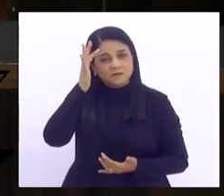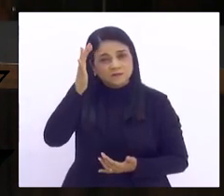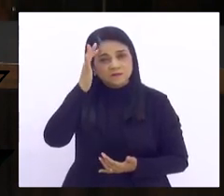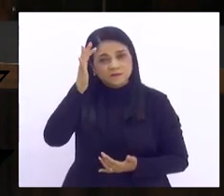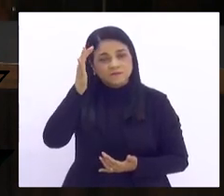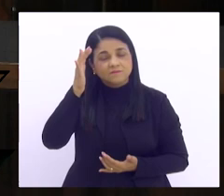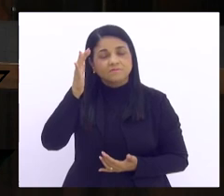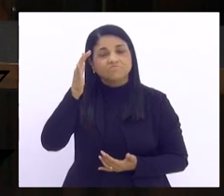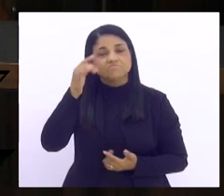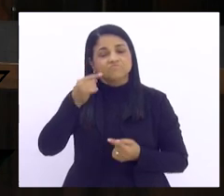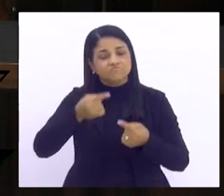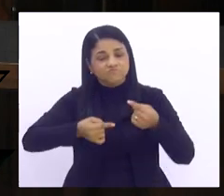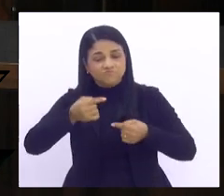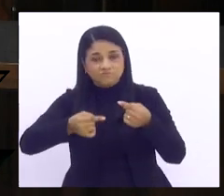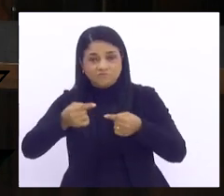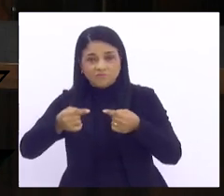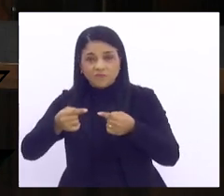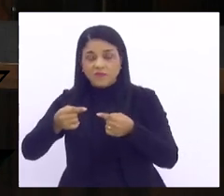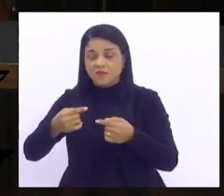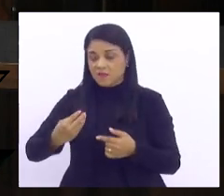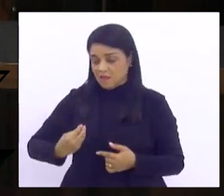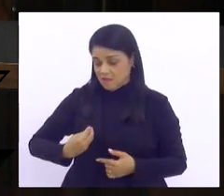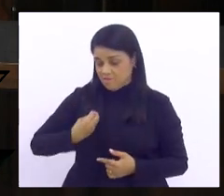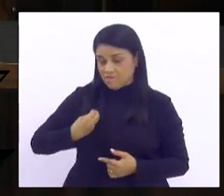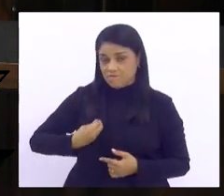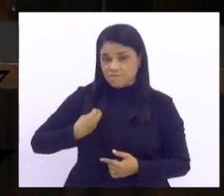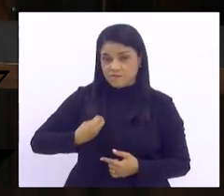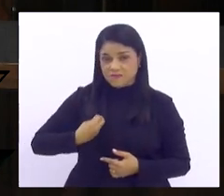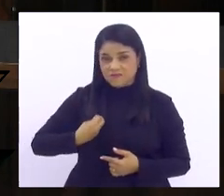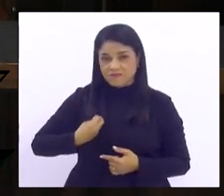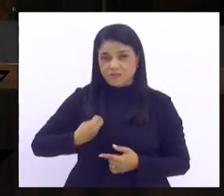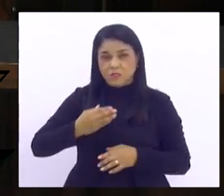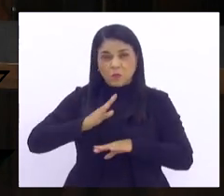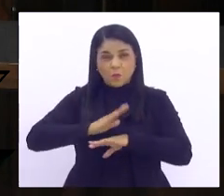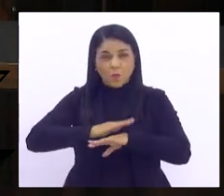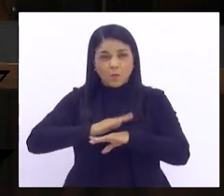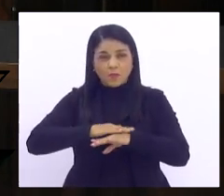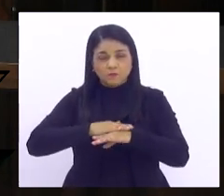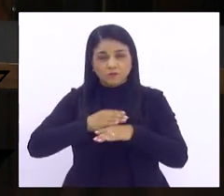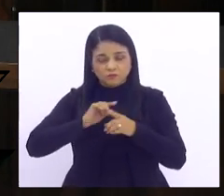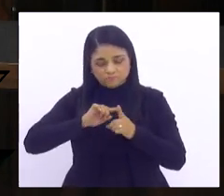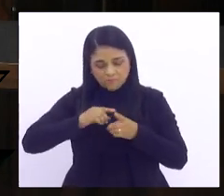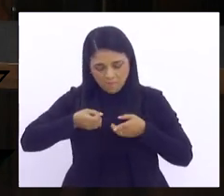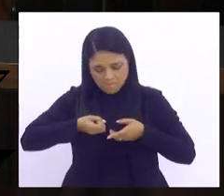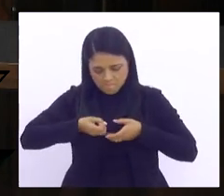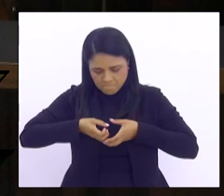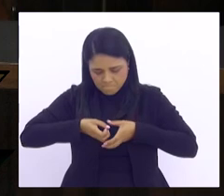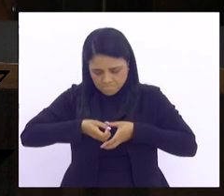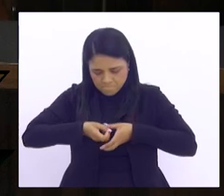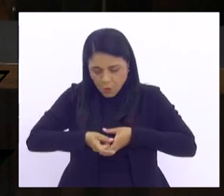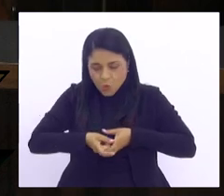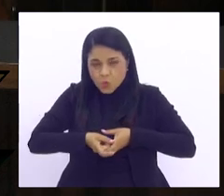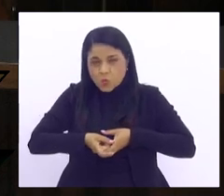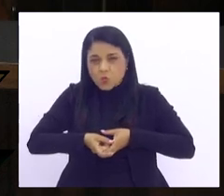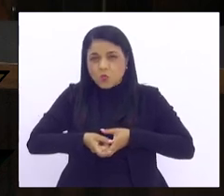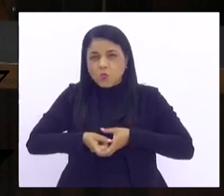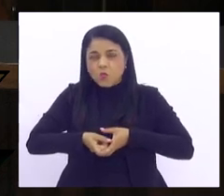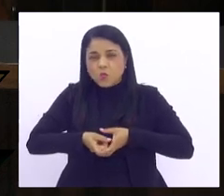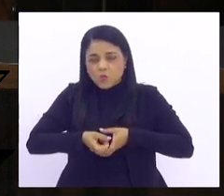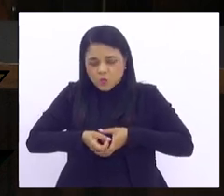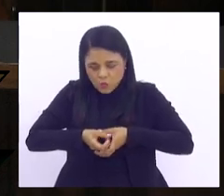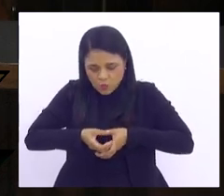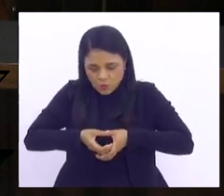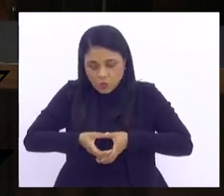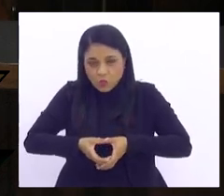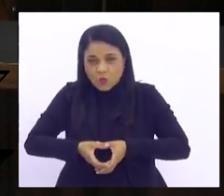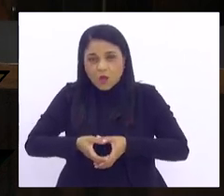questões que cercam a vida desde a sua concepção. Contaremos com a presença de